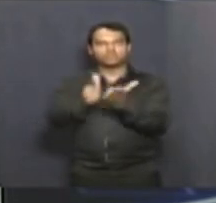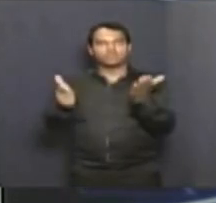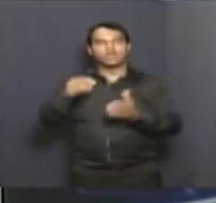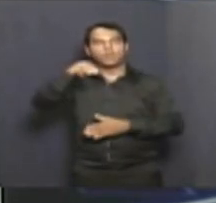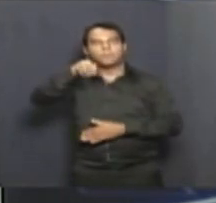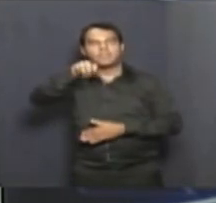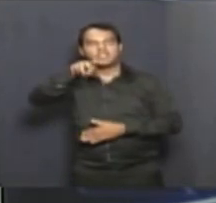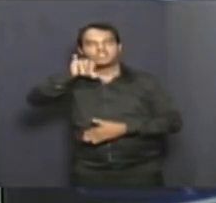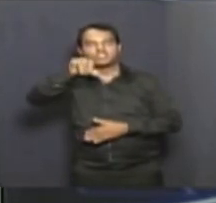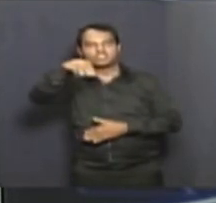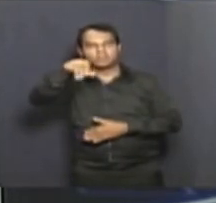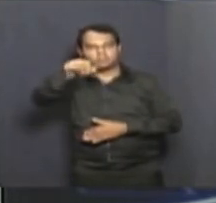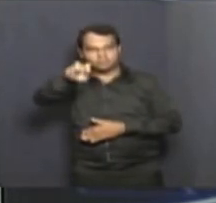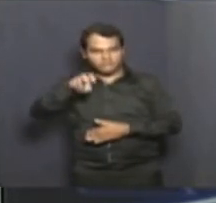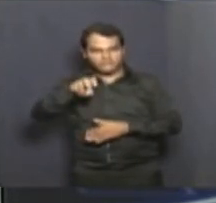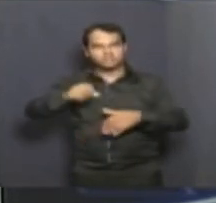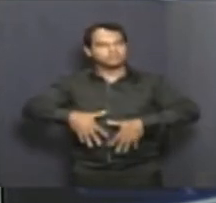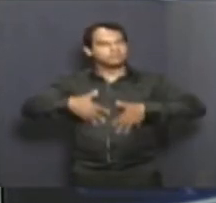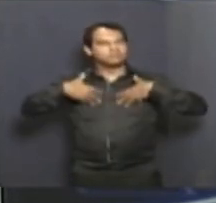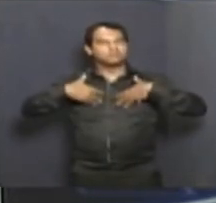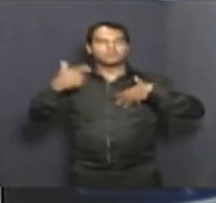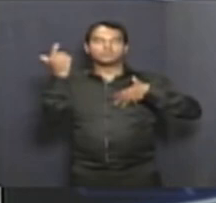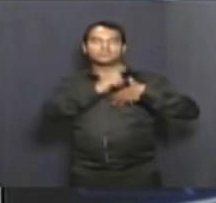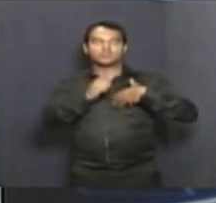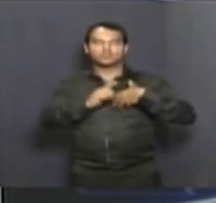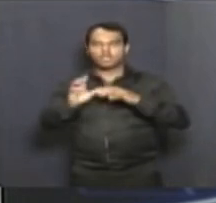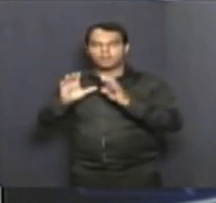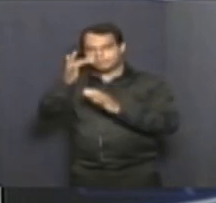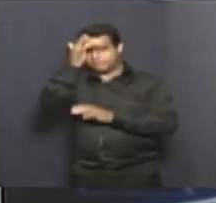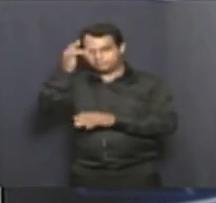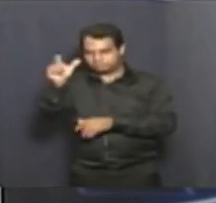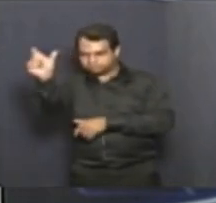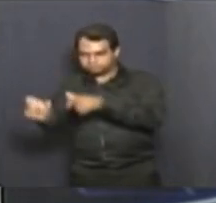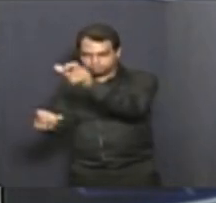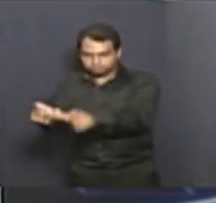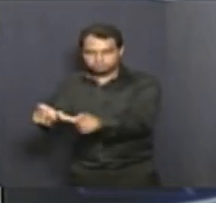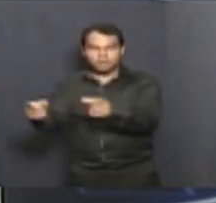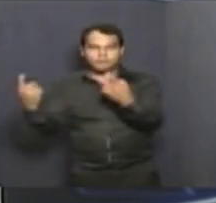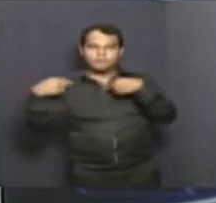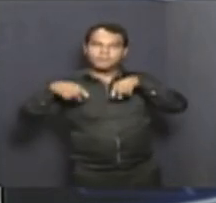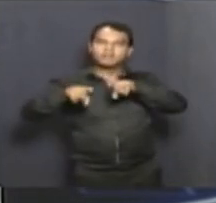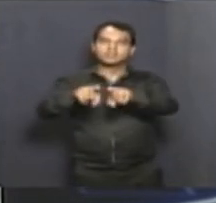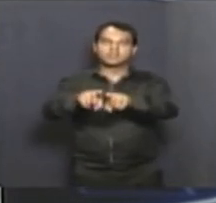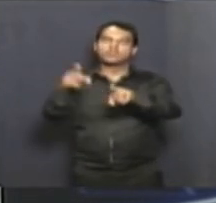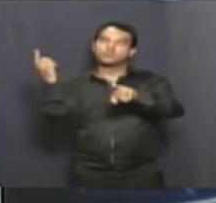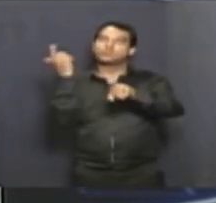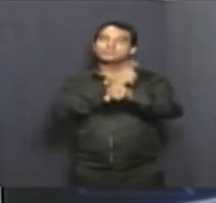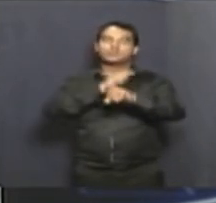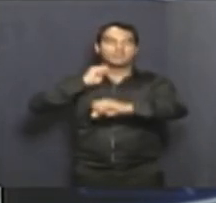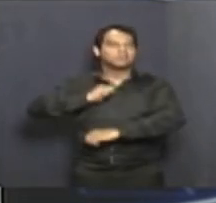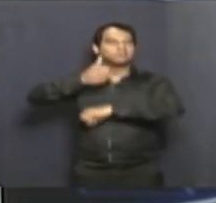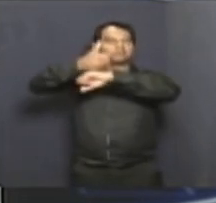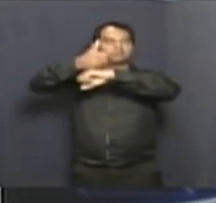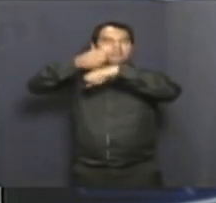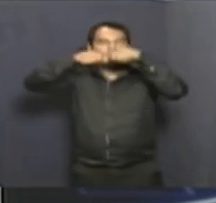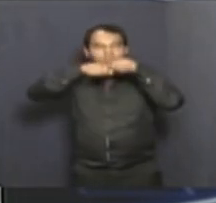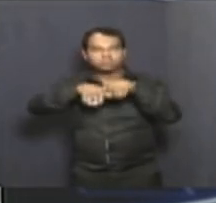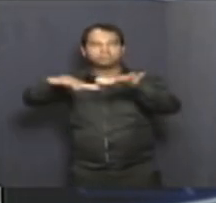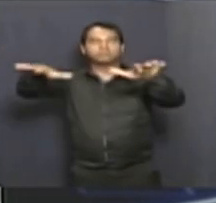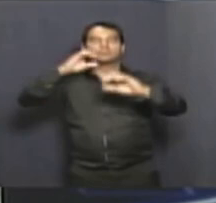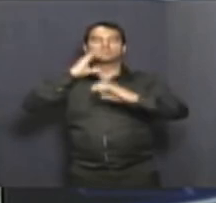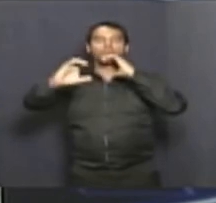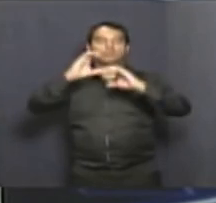orgulha de com todos estes parceiros mais uma vez formar a maior rede multimídia de veículos de comunicação da